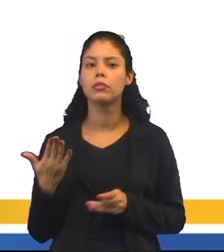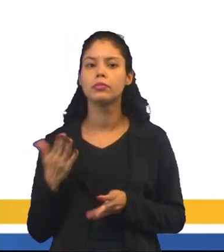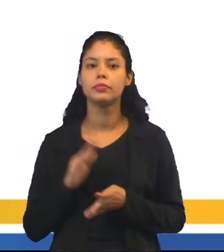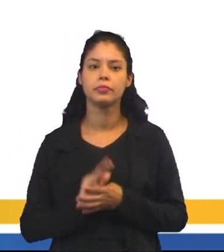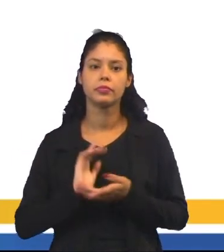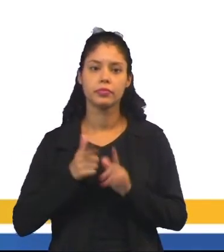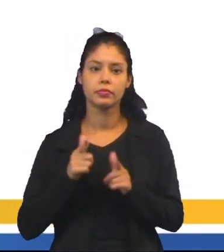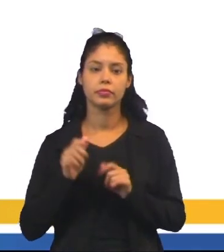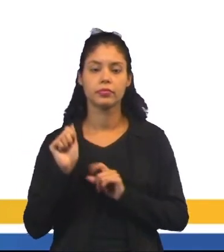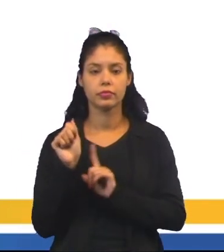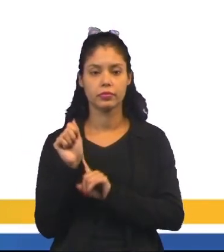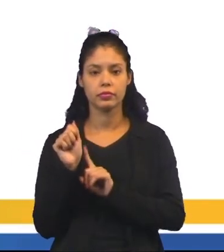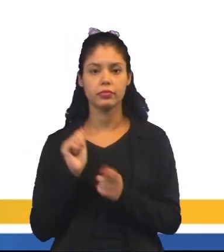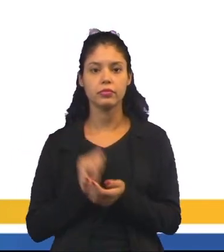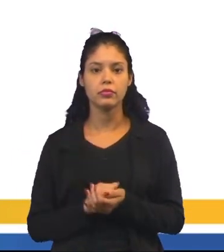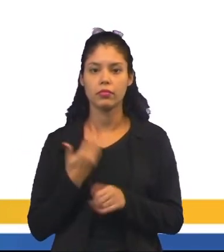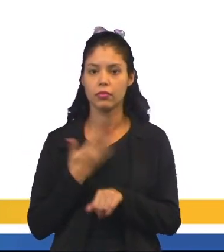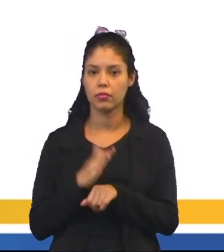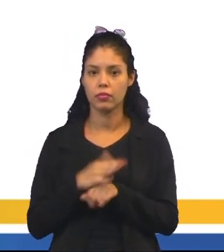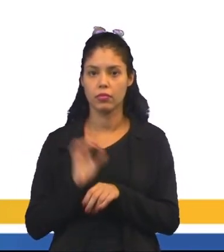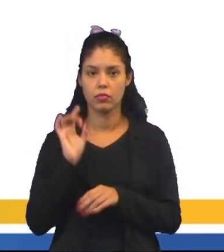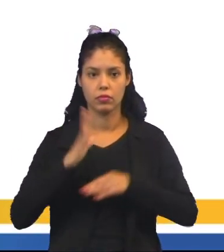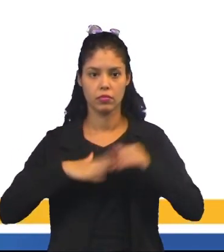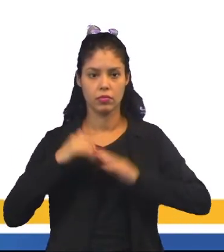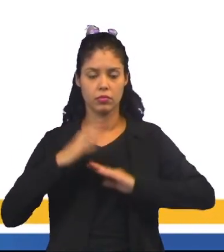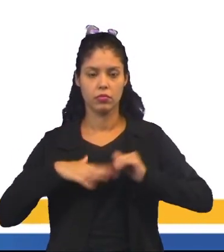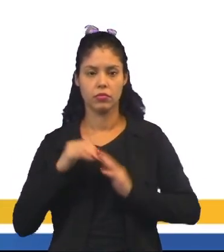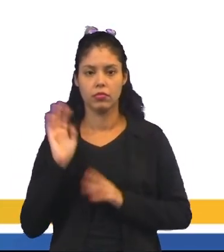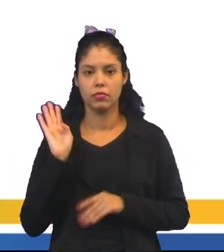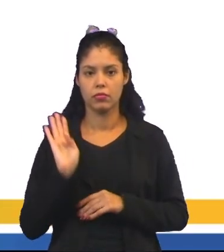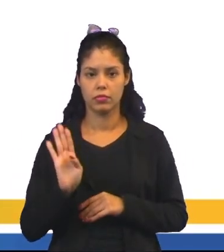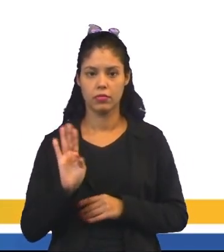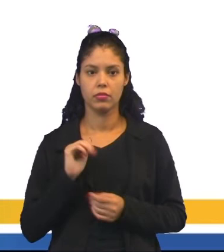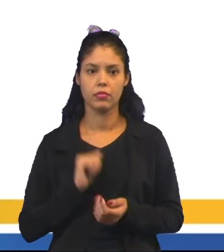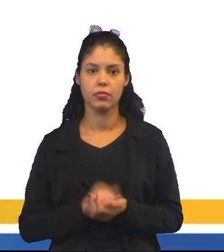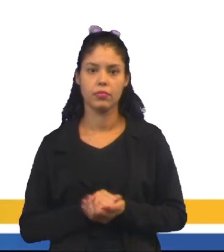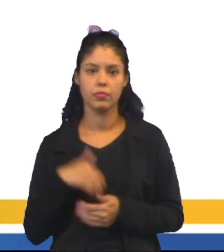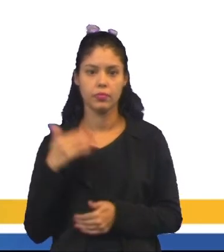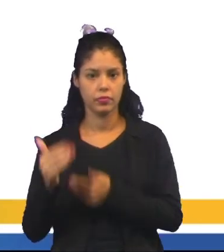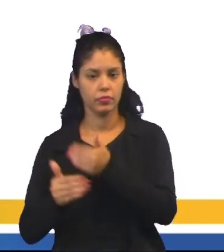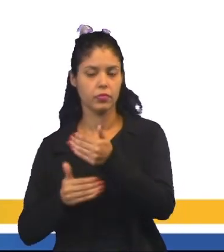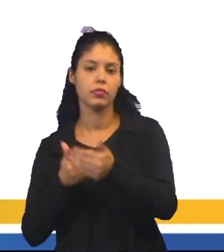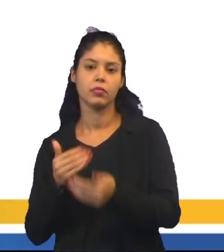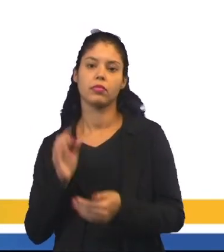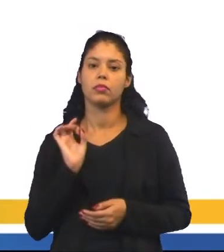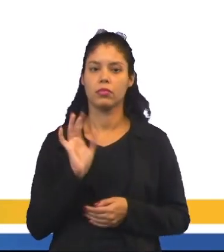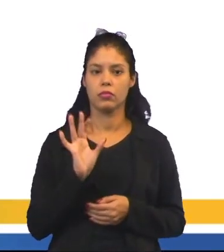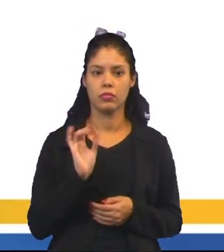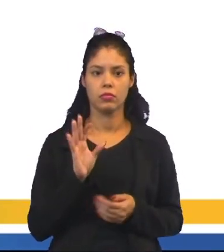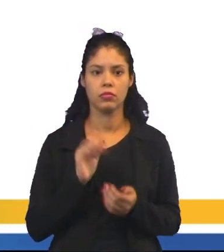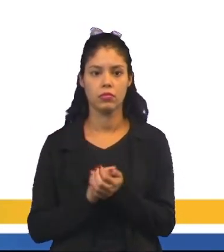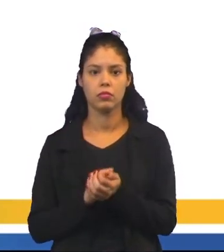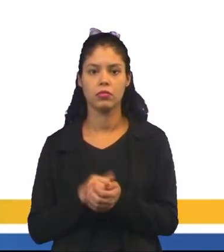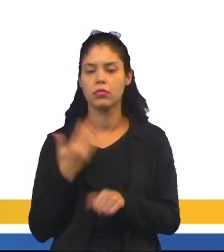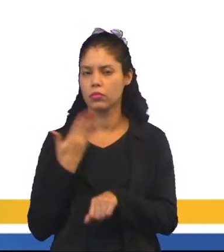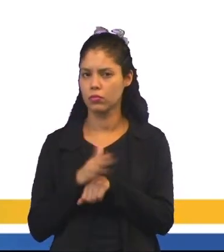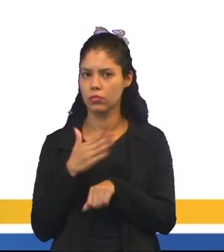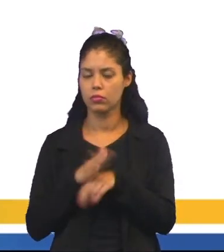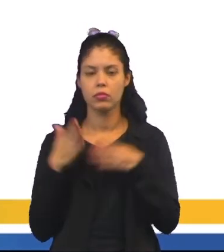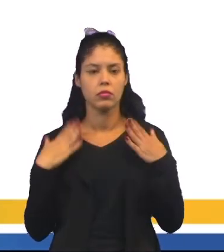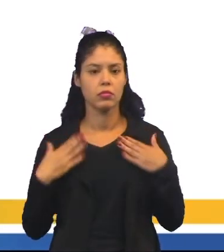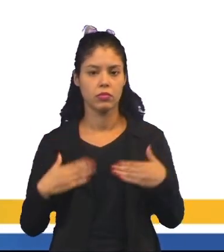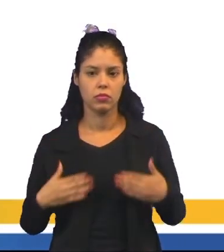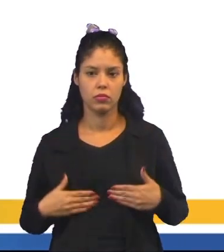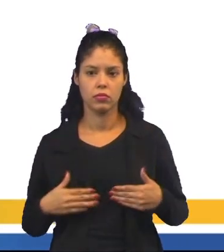que, letra A, deve ser praticadas apenas por profissionais. Letra D, deve ser desenvolvida apenas com o intuito